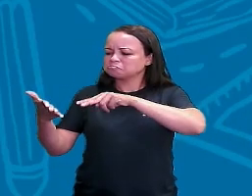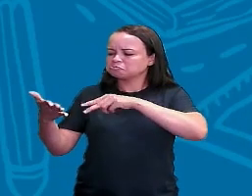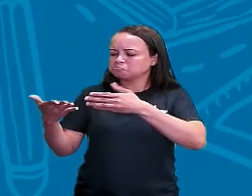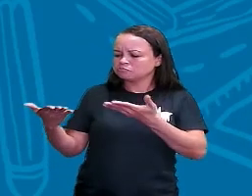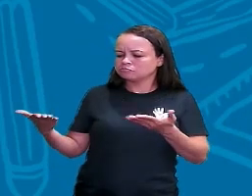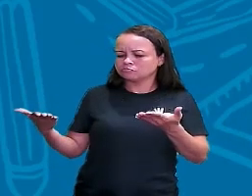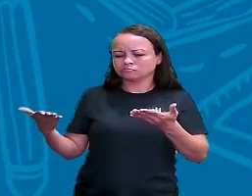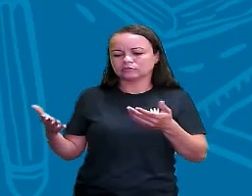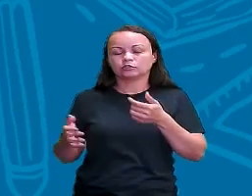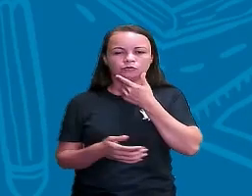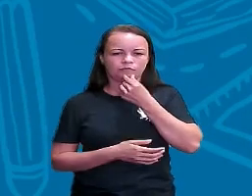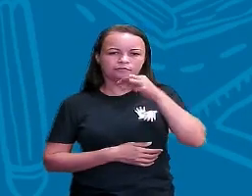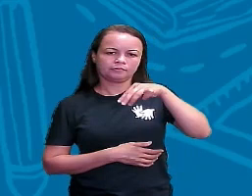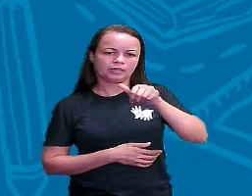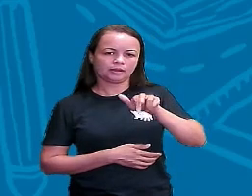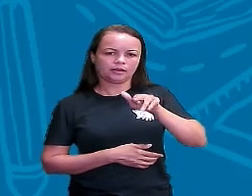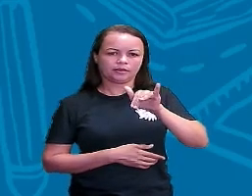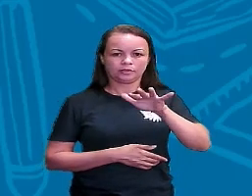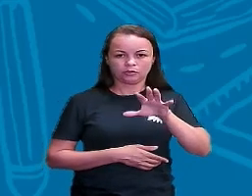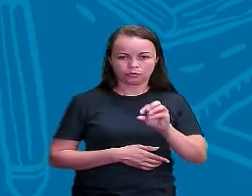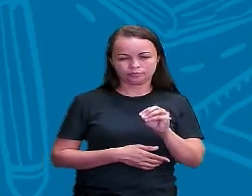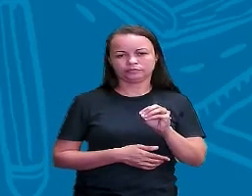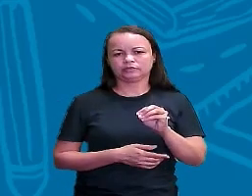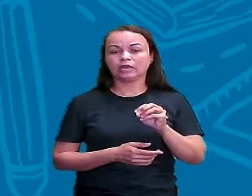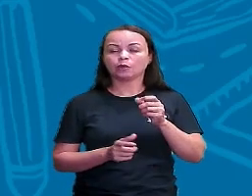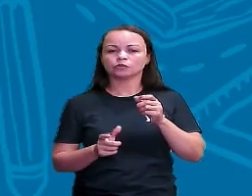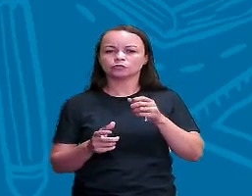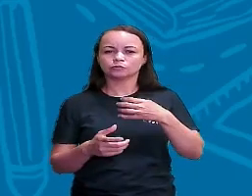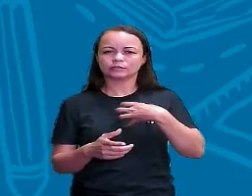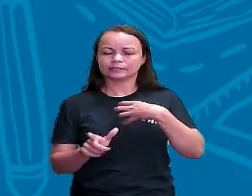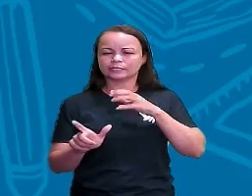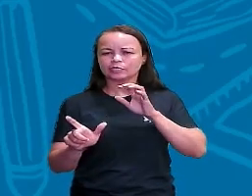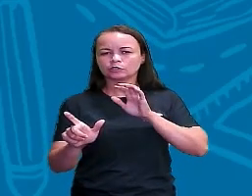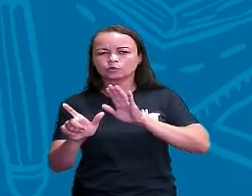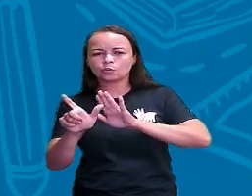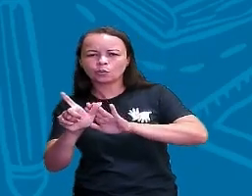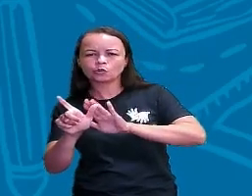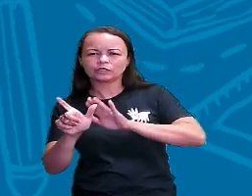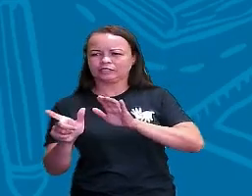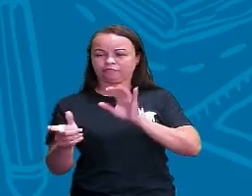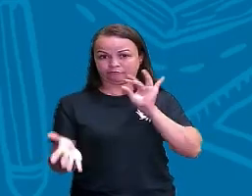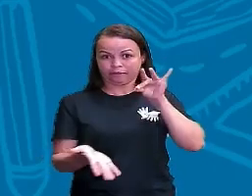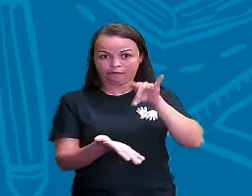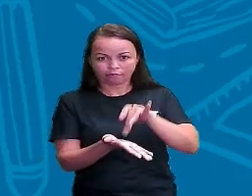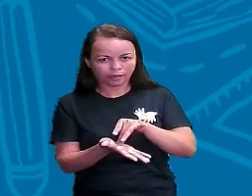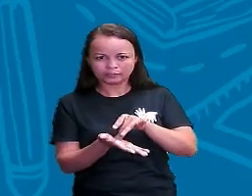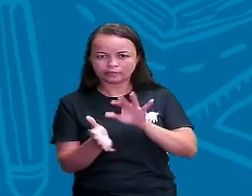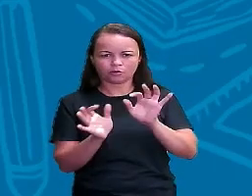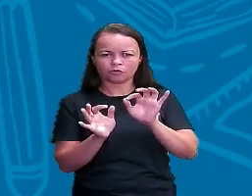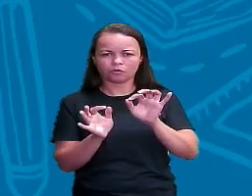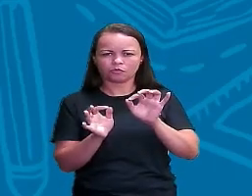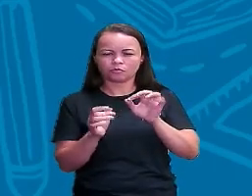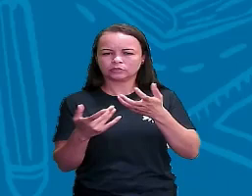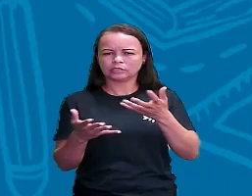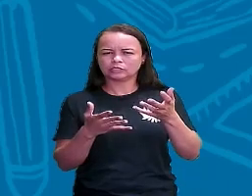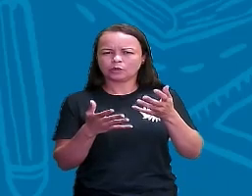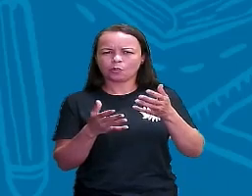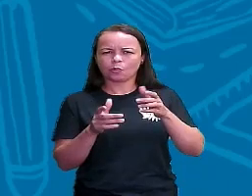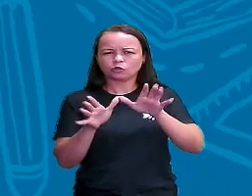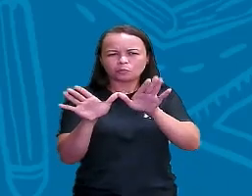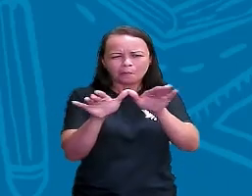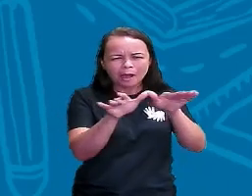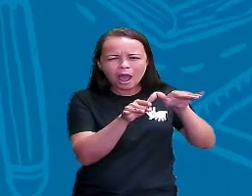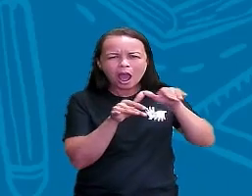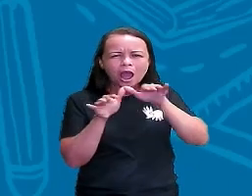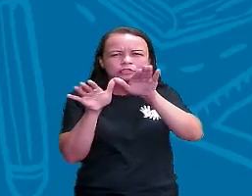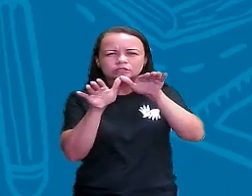É Mário Quintana. Então a gente vê aí que é um sentido conotativo, né? Não é um sentido real. Os poemas são pássaros que chegam não se sabe de